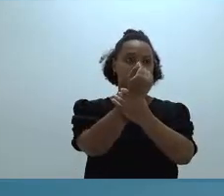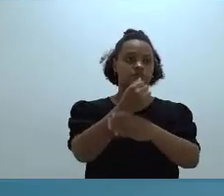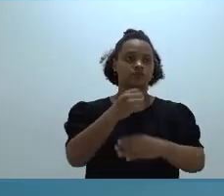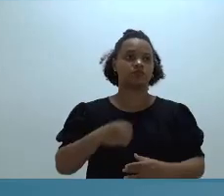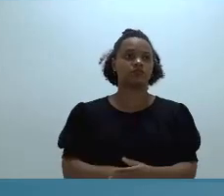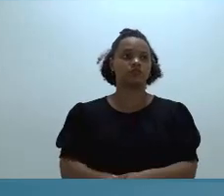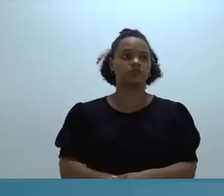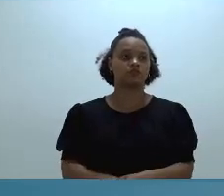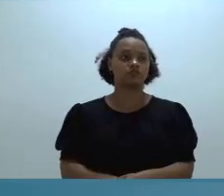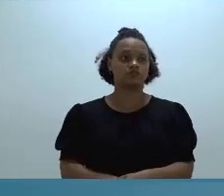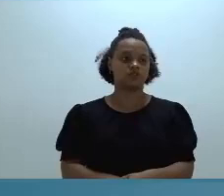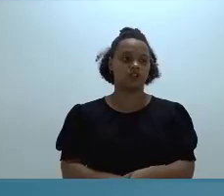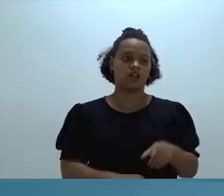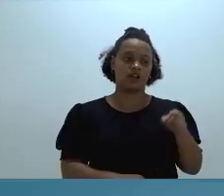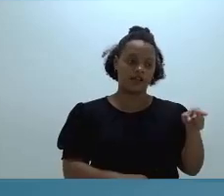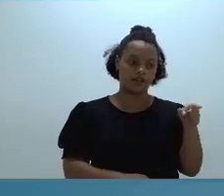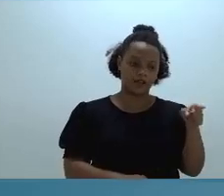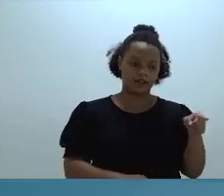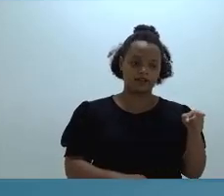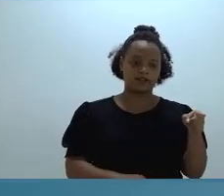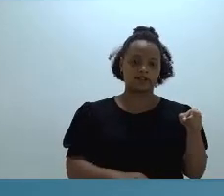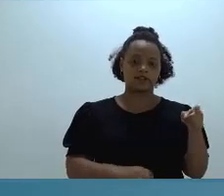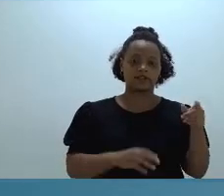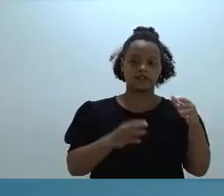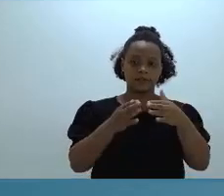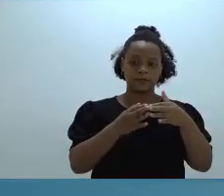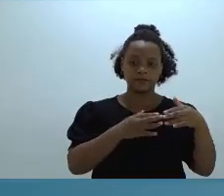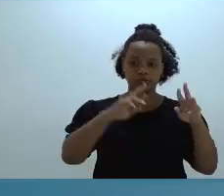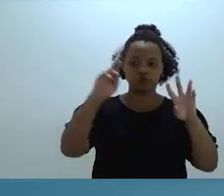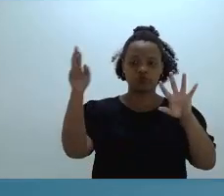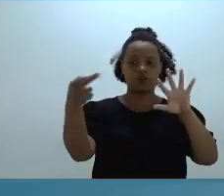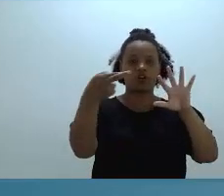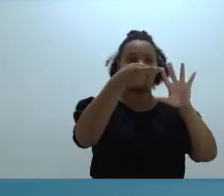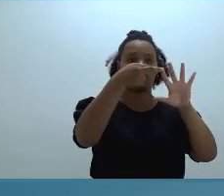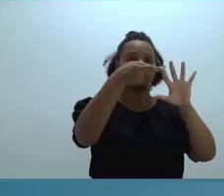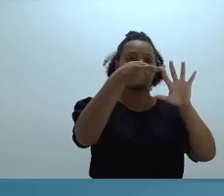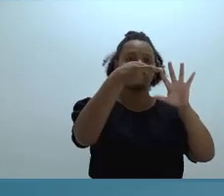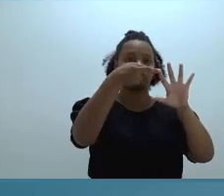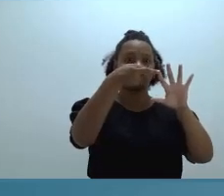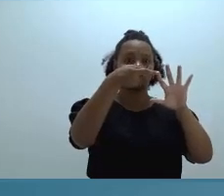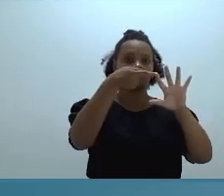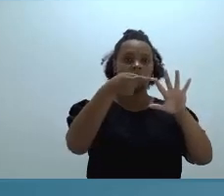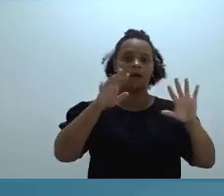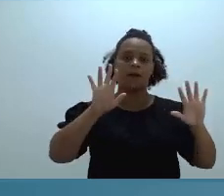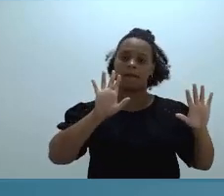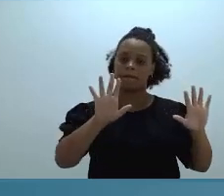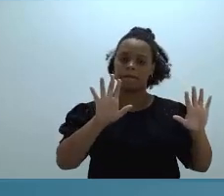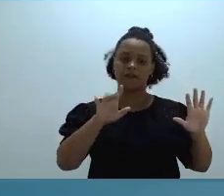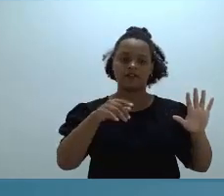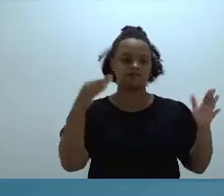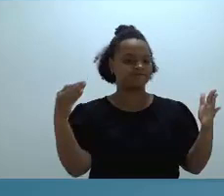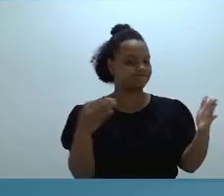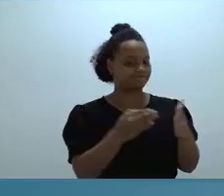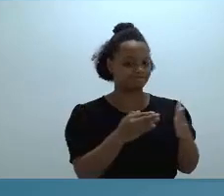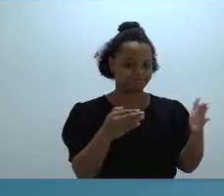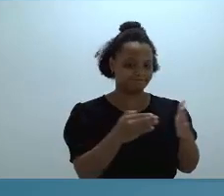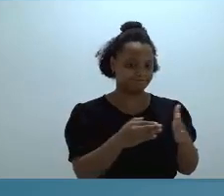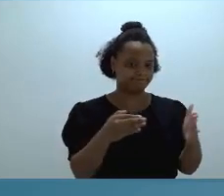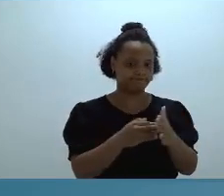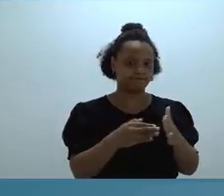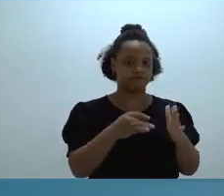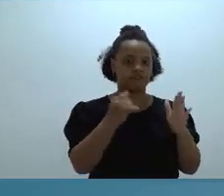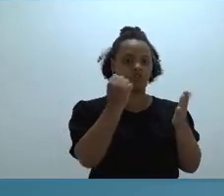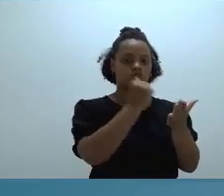impetrantes impuseram recurso extraordinário, ao qual foi negado o seguimento. Documento número